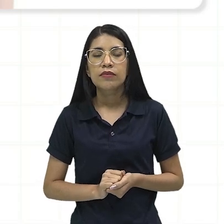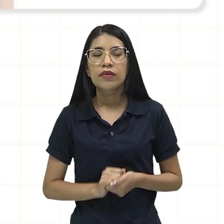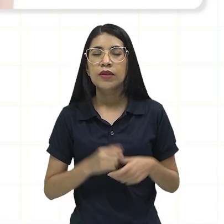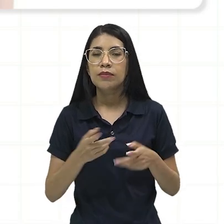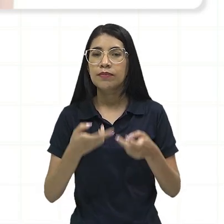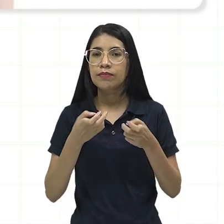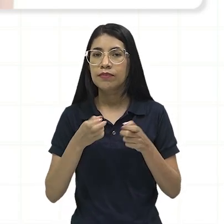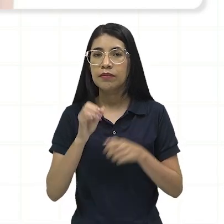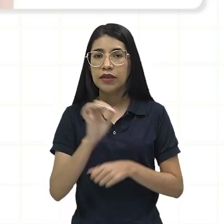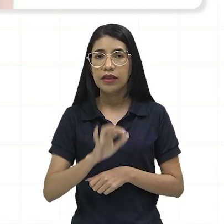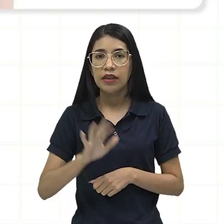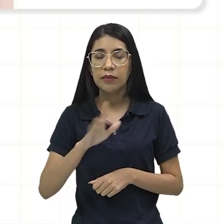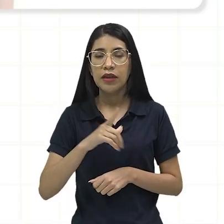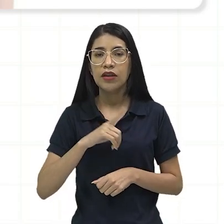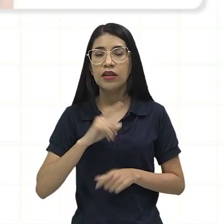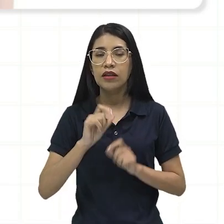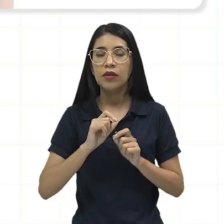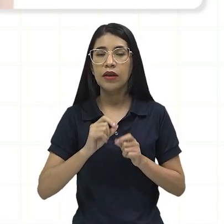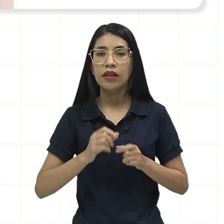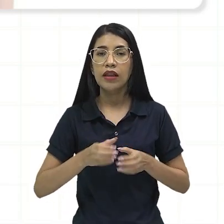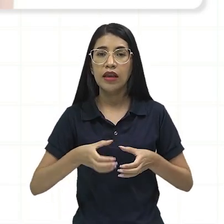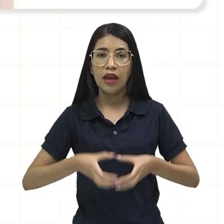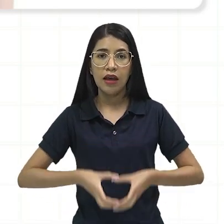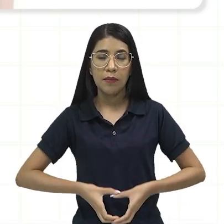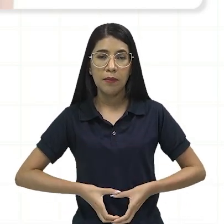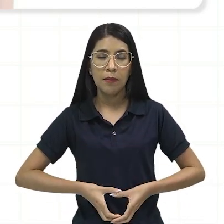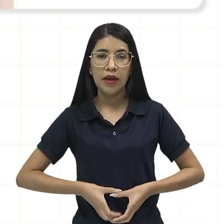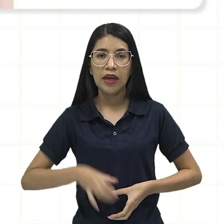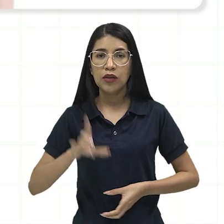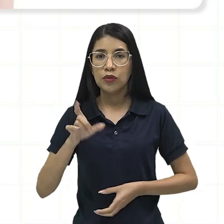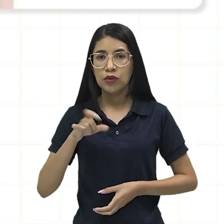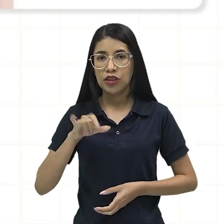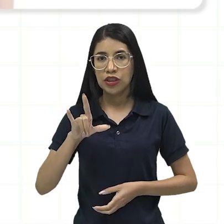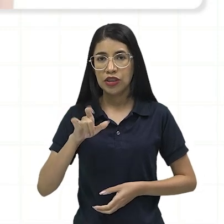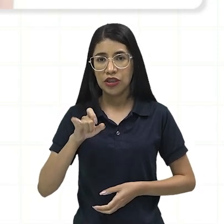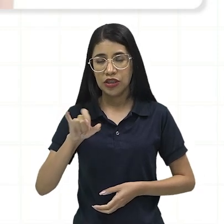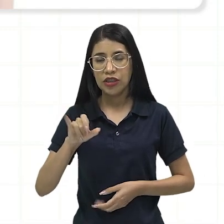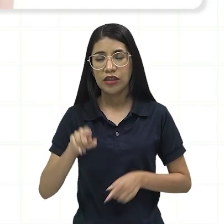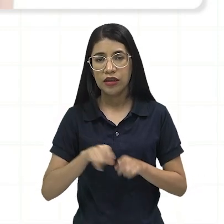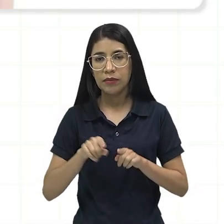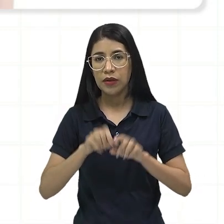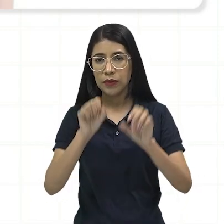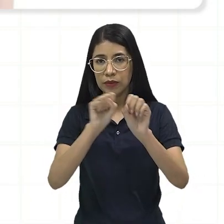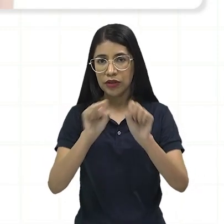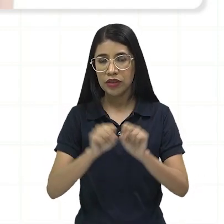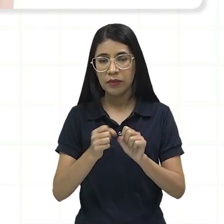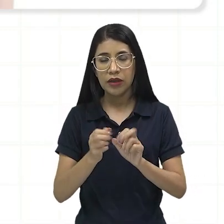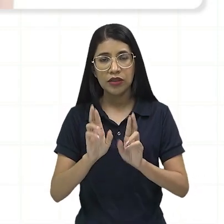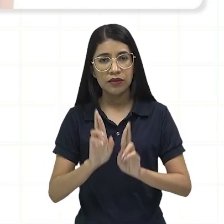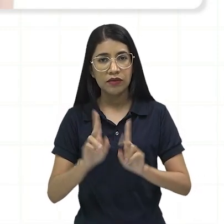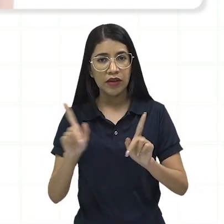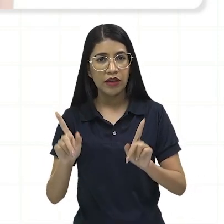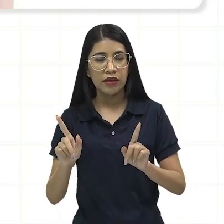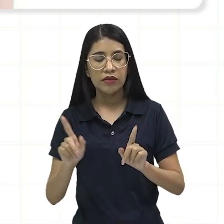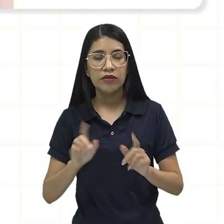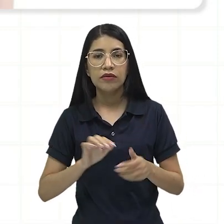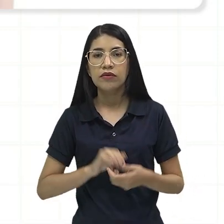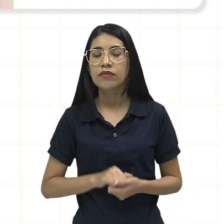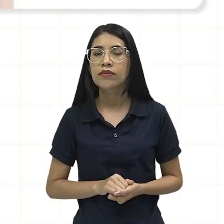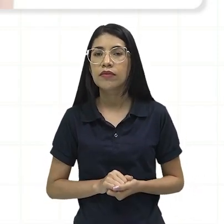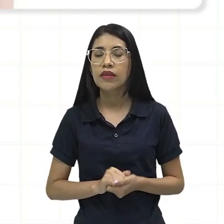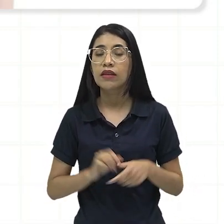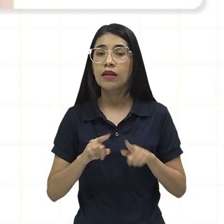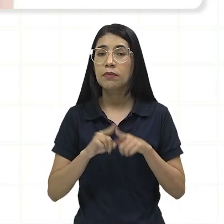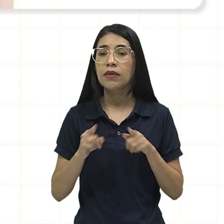você observa aqui que nós temos a bexiga urinária, que é outro sistema, tá? Ele não faz parte do sistema reprodutor,